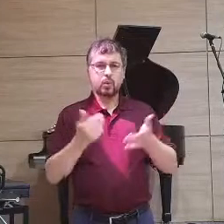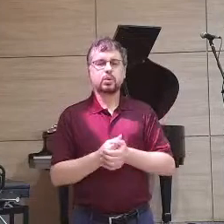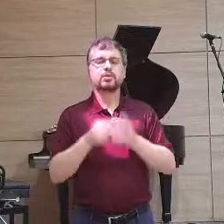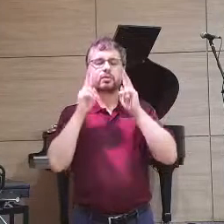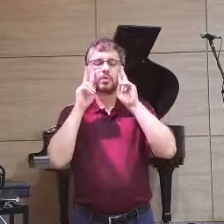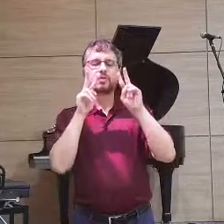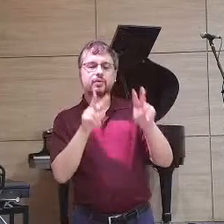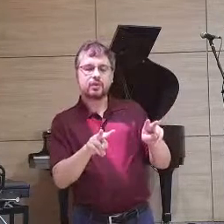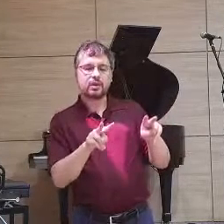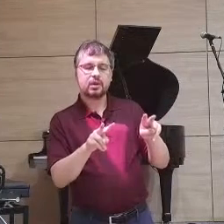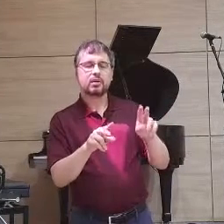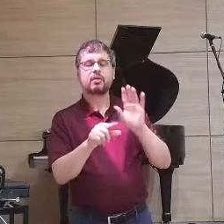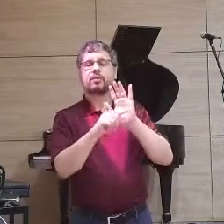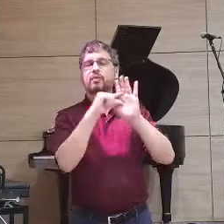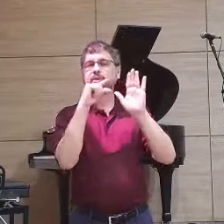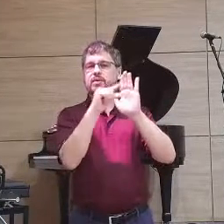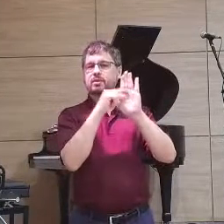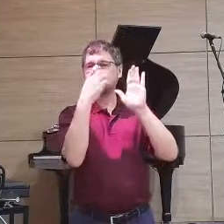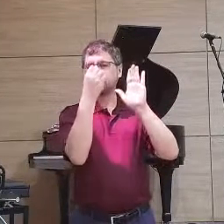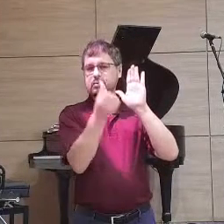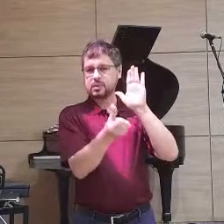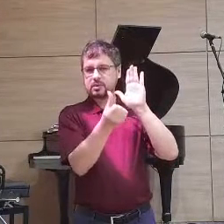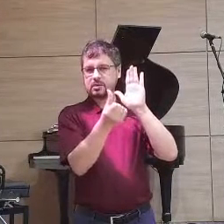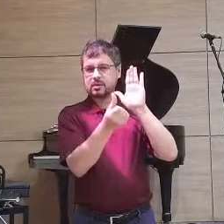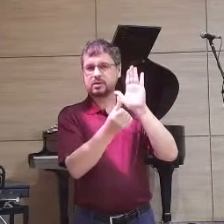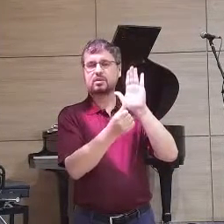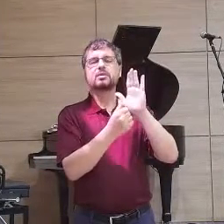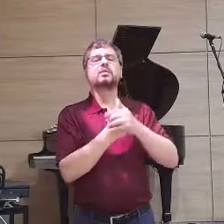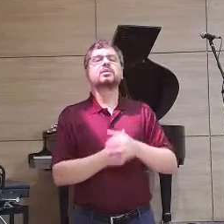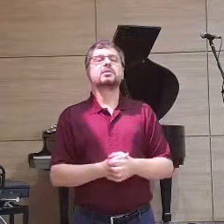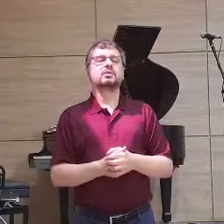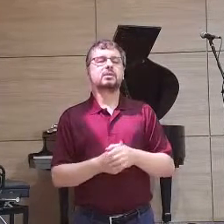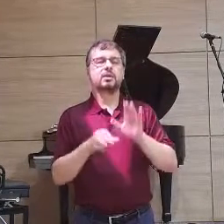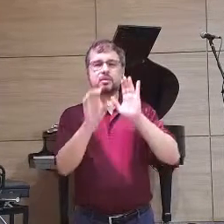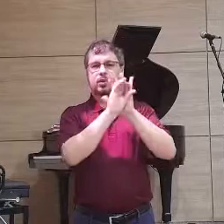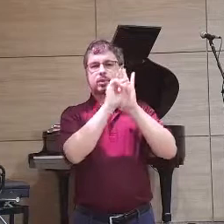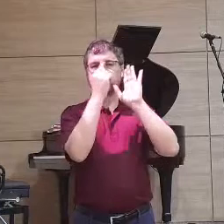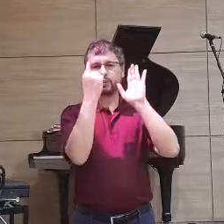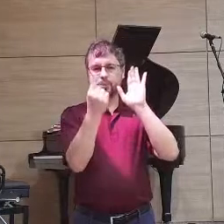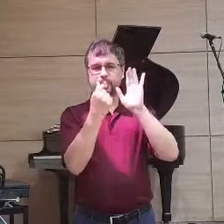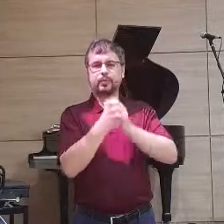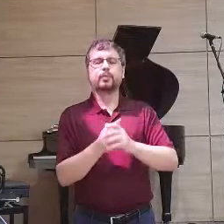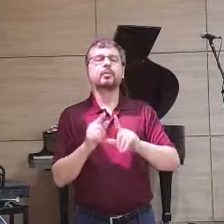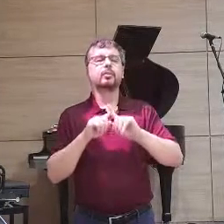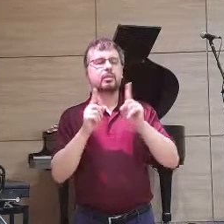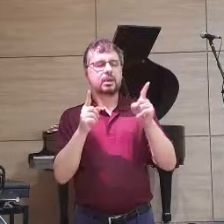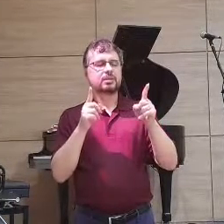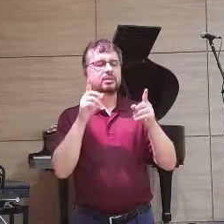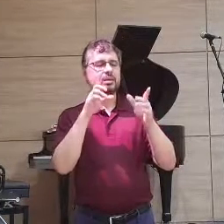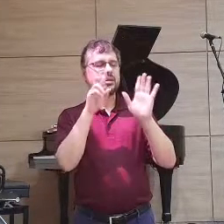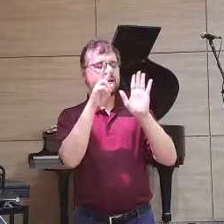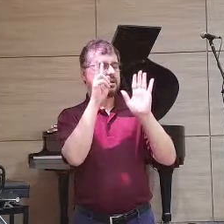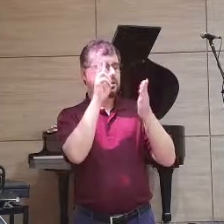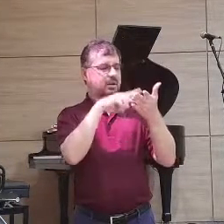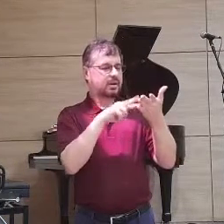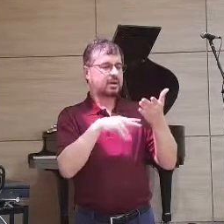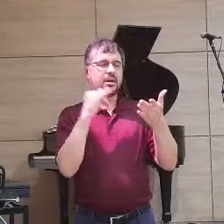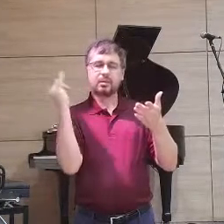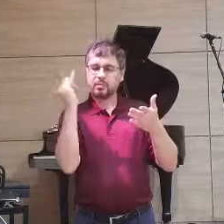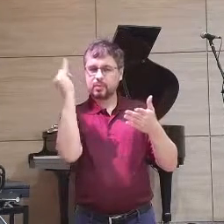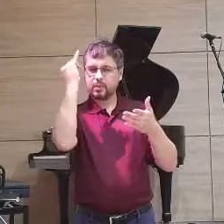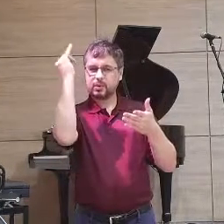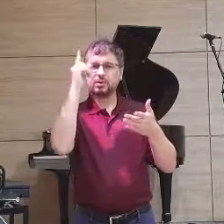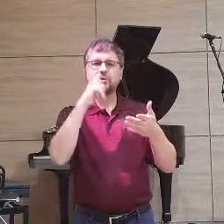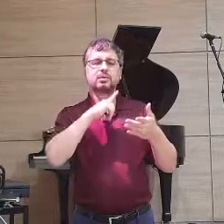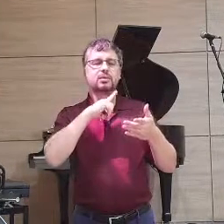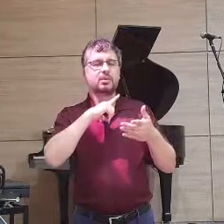olhar para o Versículo 6 do hiatus após mas para ler o Versículo 6 é importante que nós víamos ou